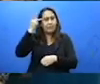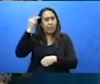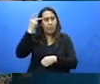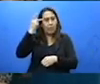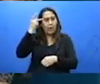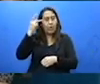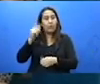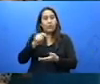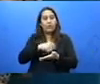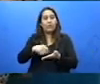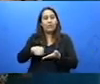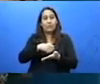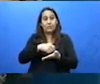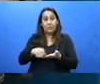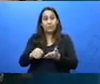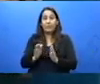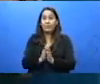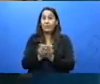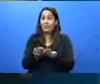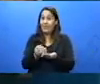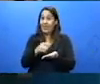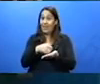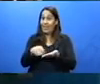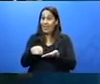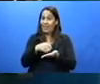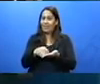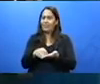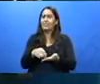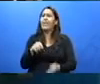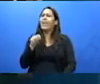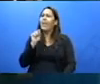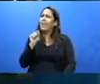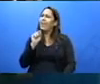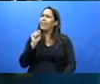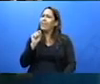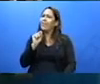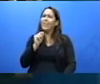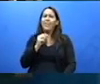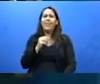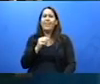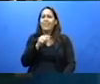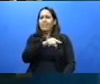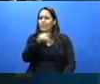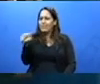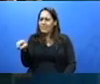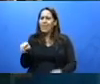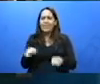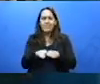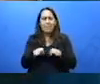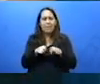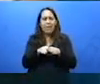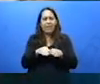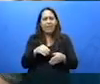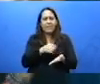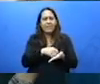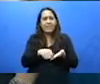uma escritora de livros. Será quem de vocês vai ser escritor de livros também, hein?